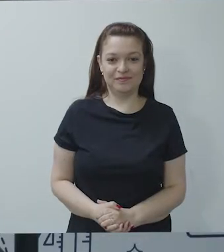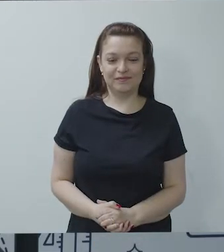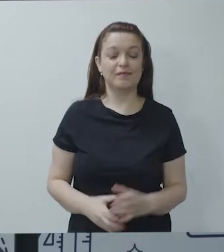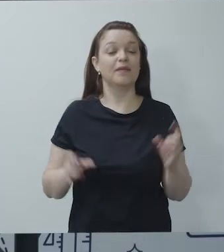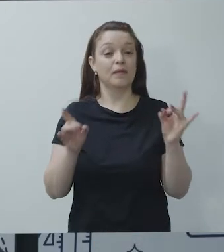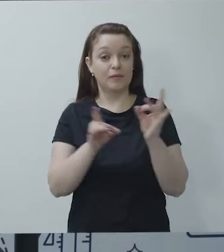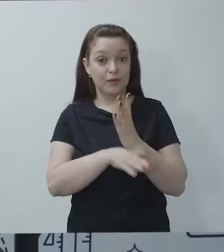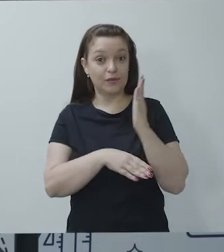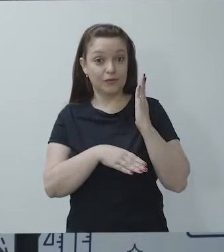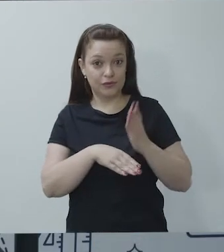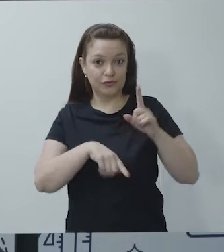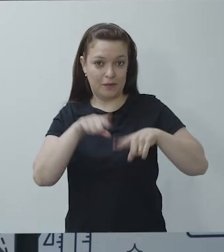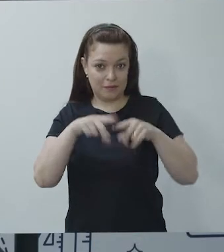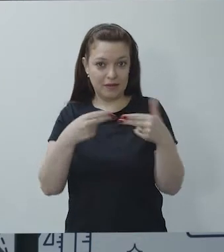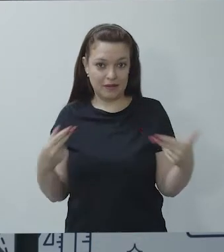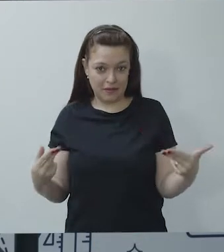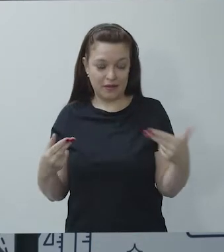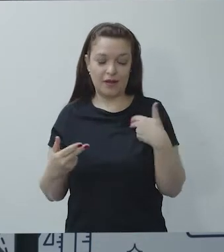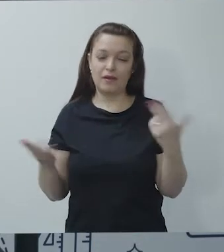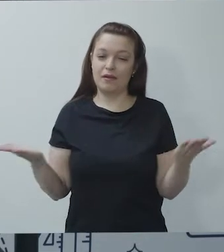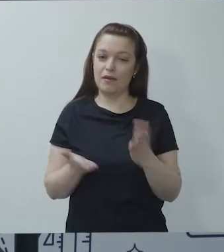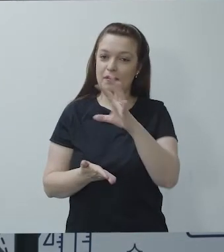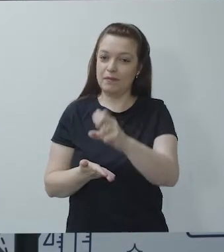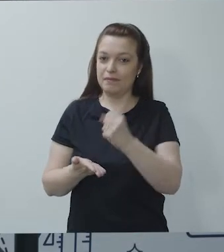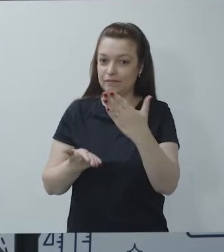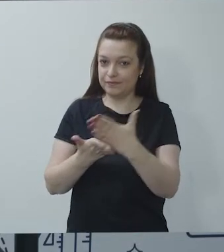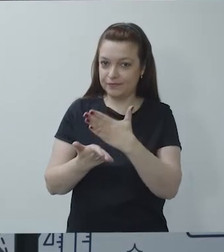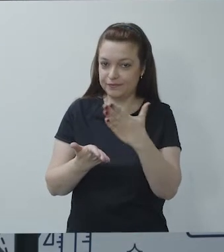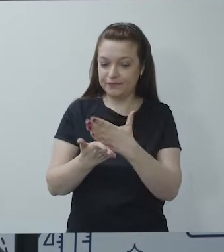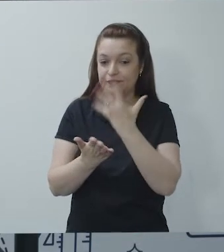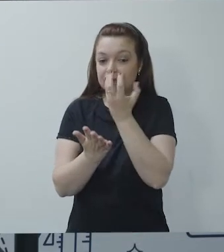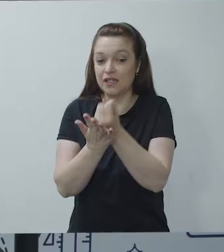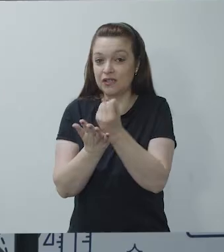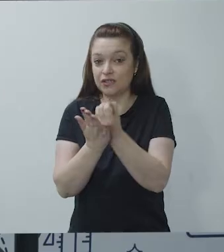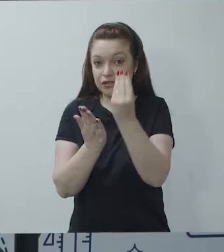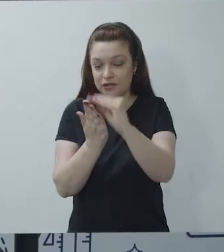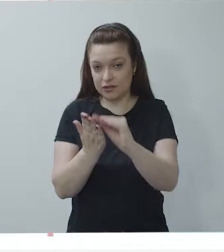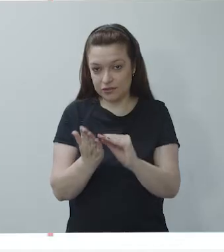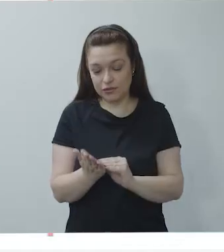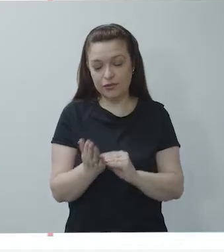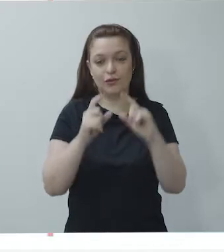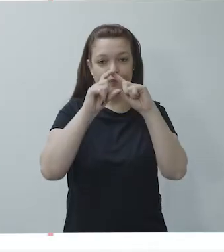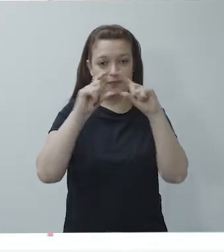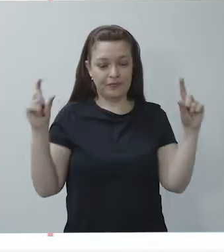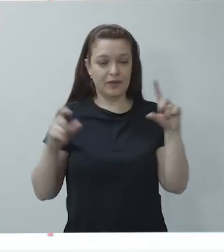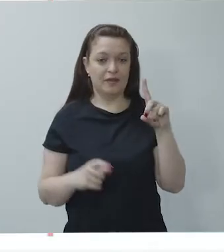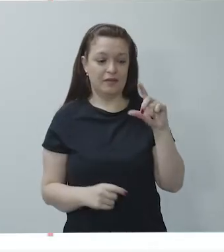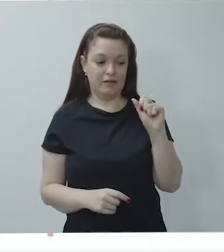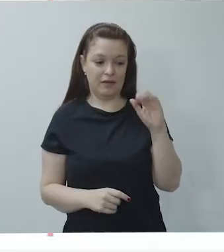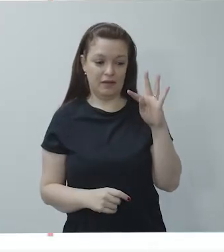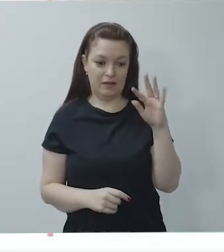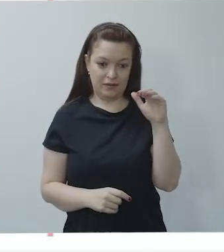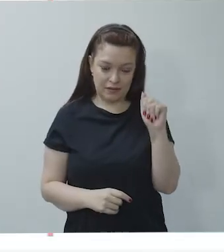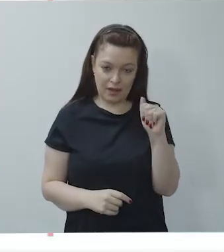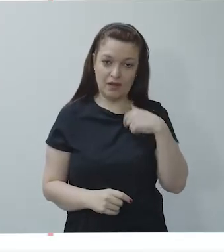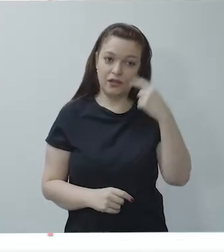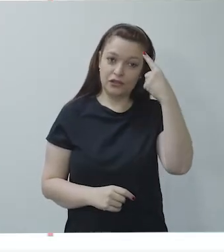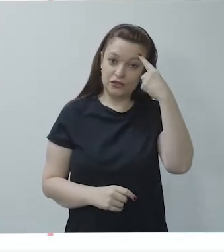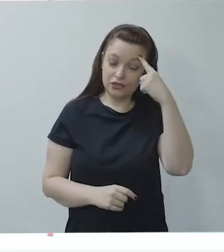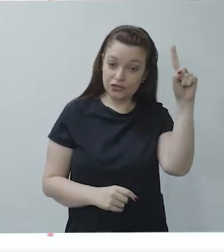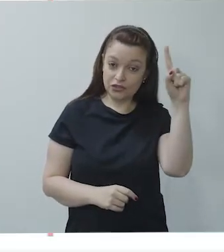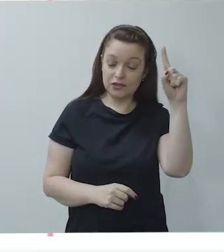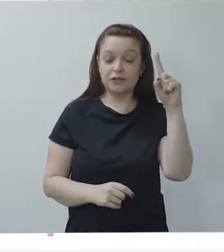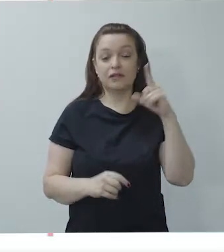Pronto, separaram o material? Agora peguem o caderno ou a folha para registro e anotem lá. A palavra data, coloquem o dia